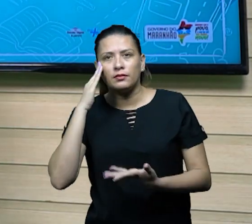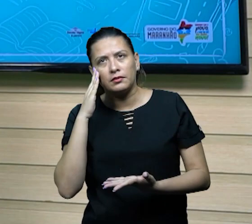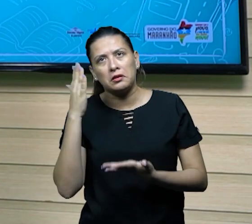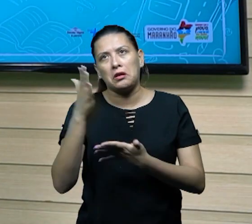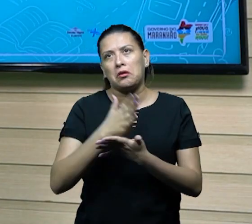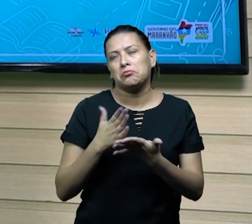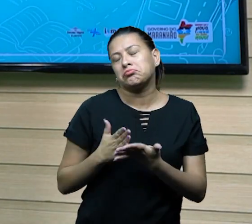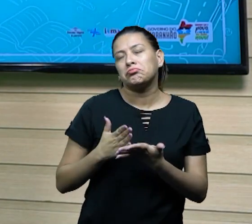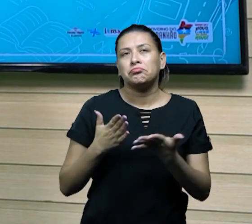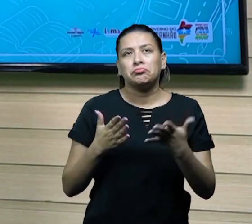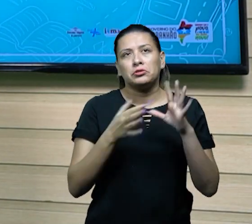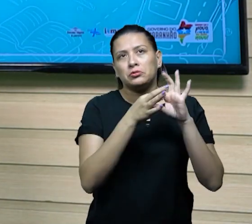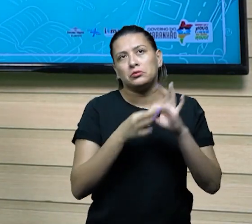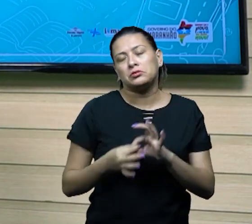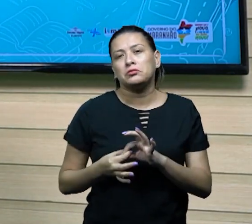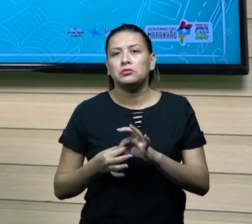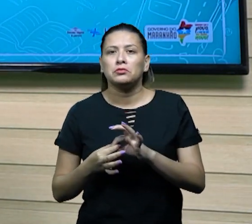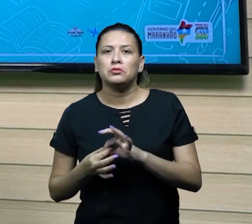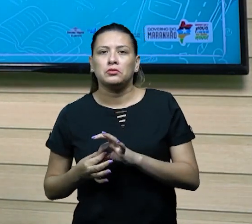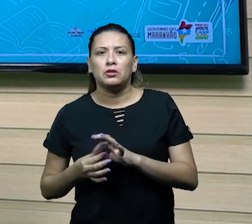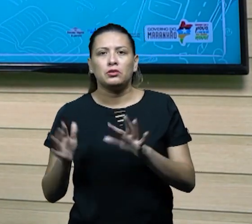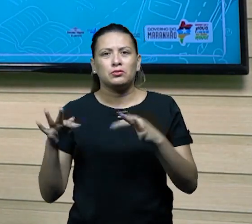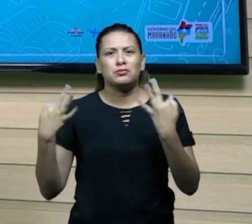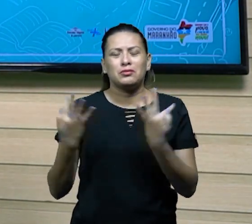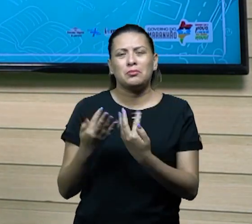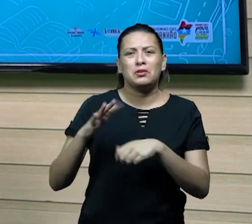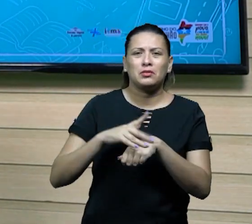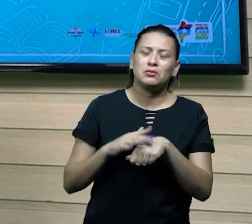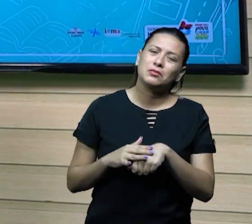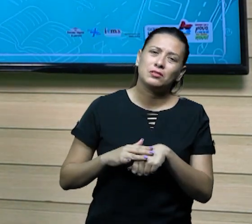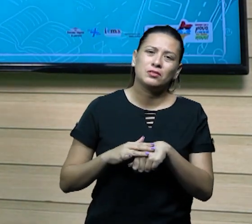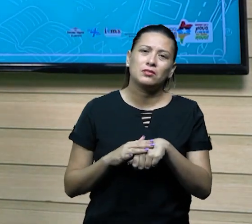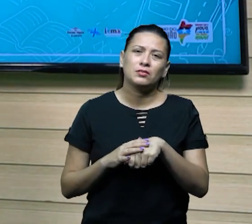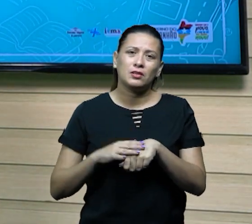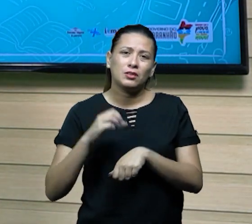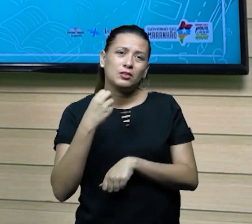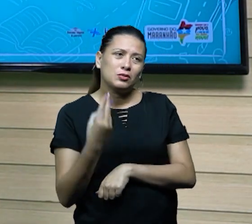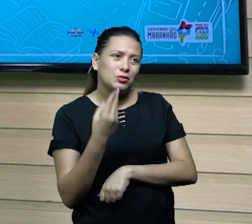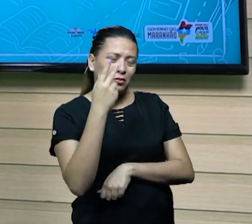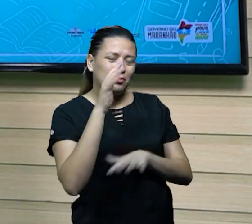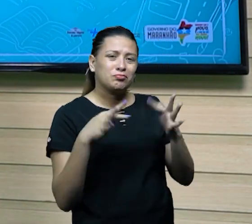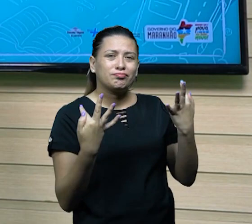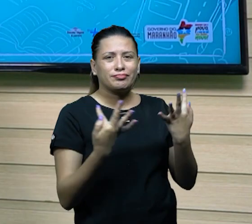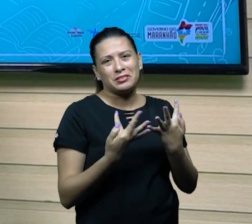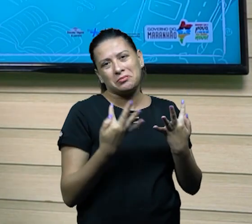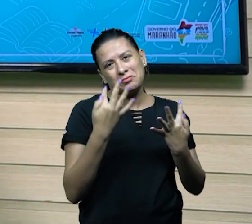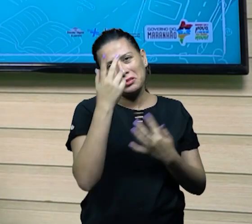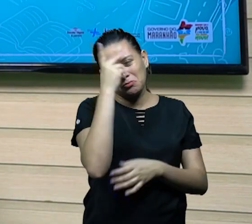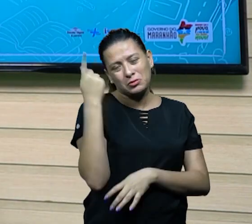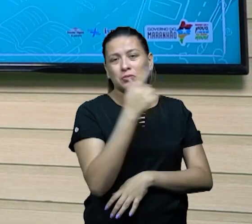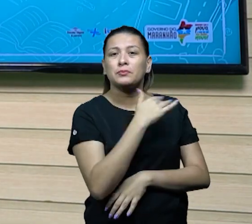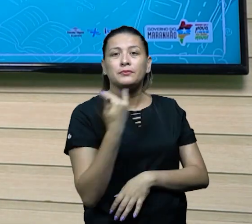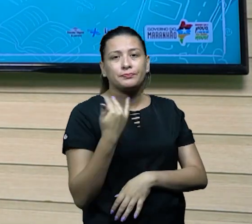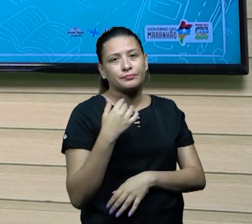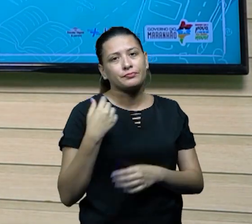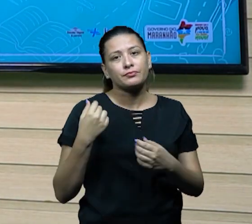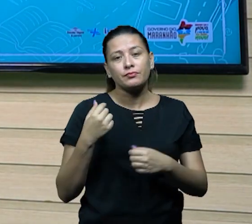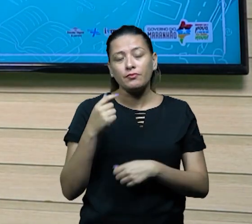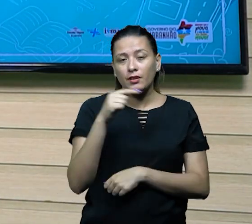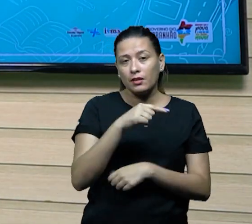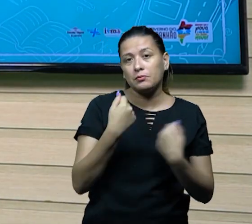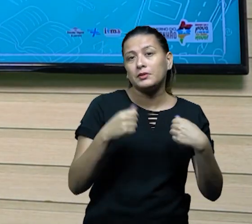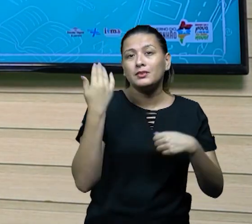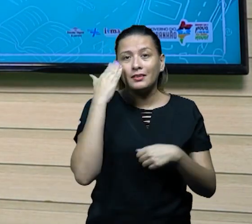que eu estou com um problema, um pai doente, ou então alguém querido entrou em falecimento. O gestor de pessoas você precisa entender isso. Aí vem a questão